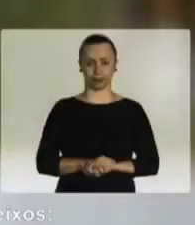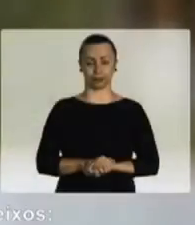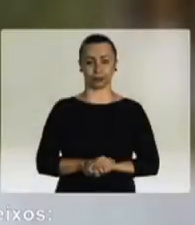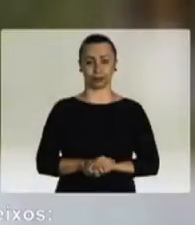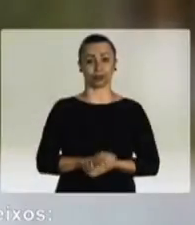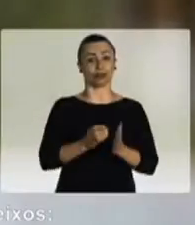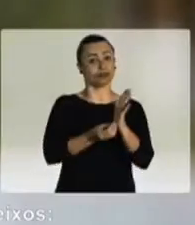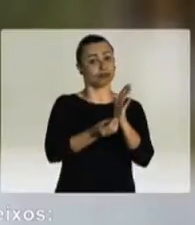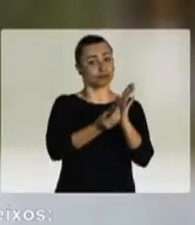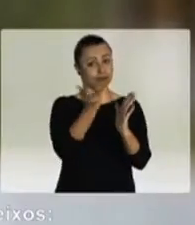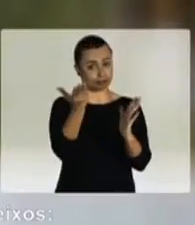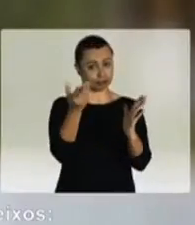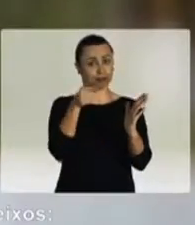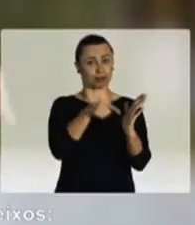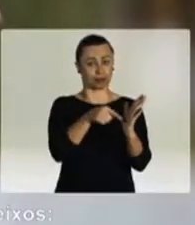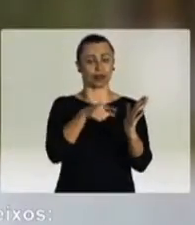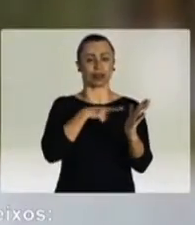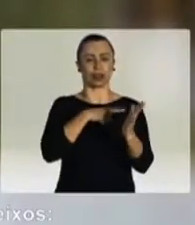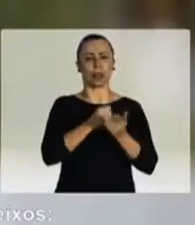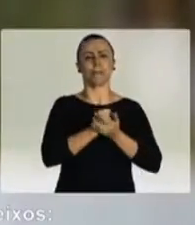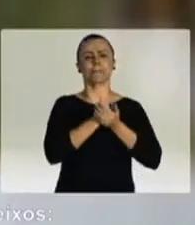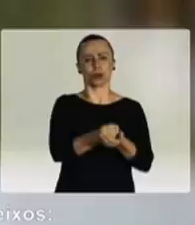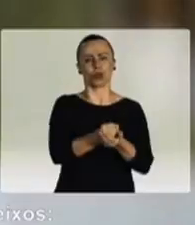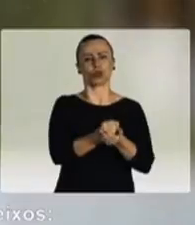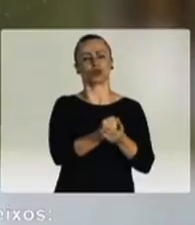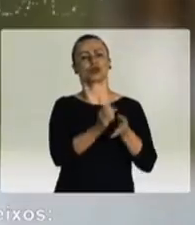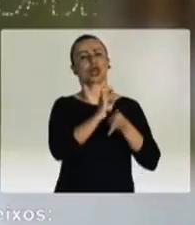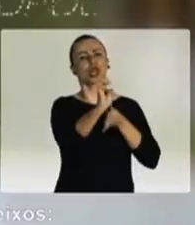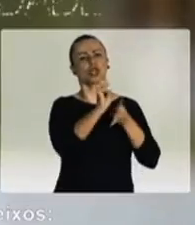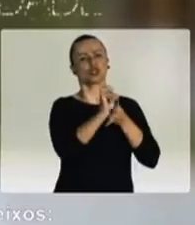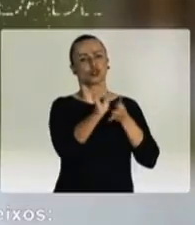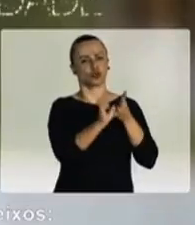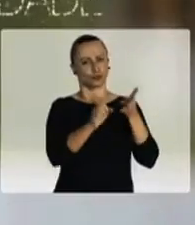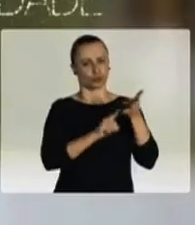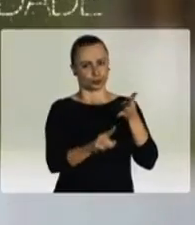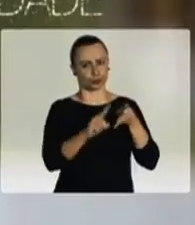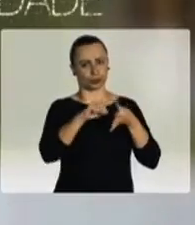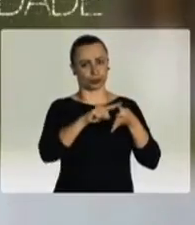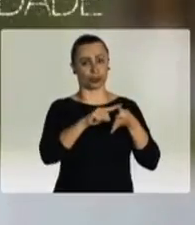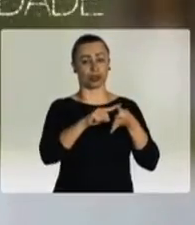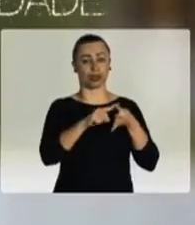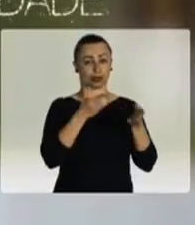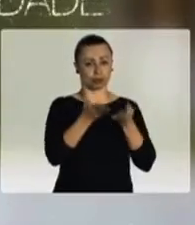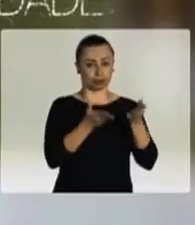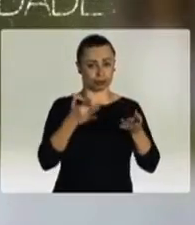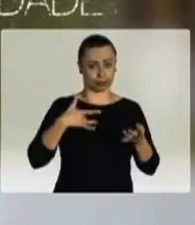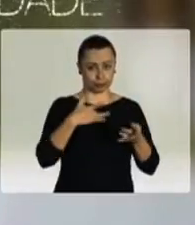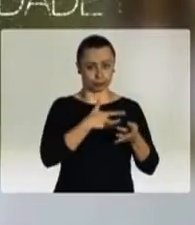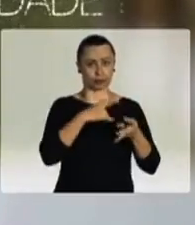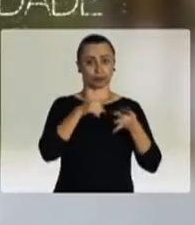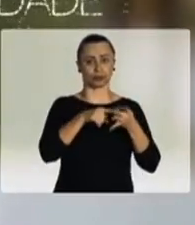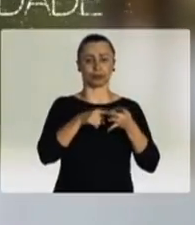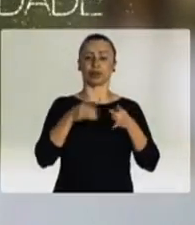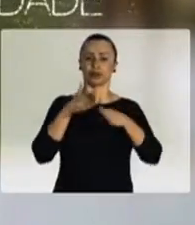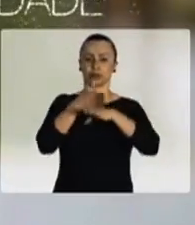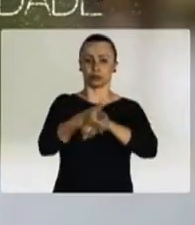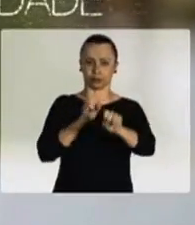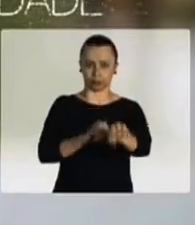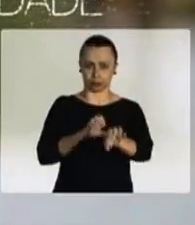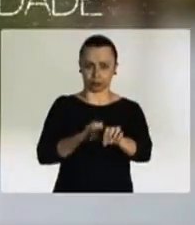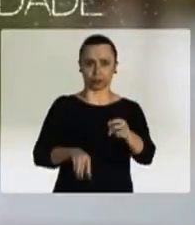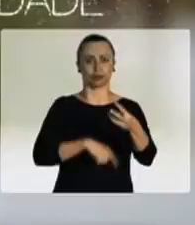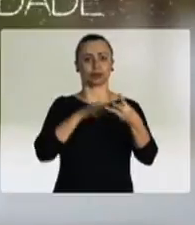O Viver Sem Limite está apoiado em 4 eixos. Atenção à saúde, acesso à